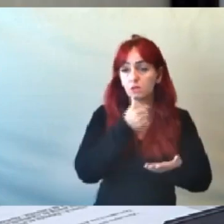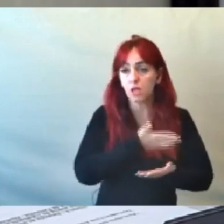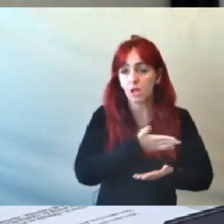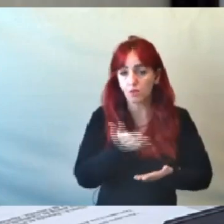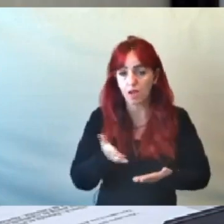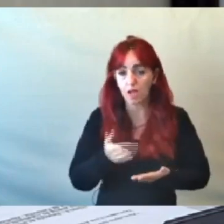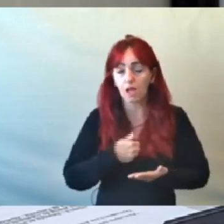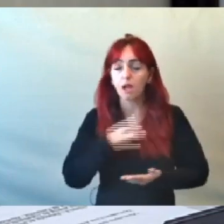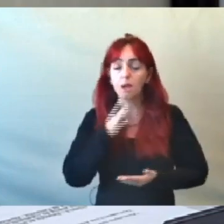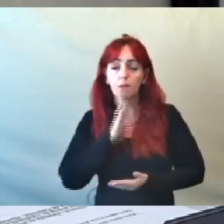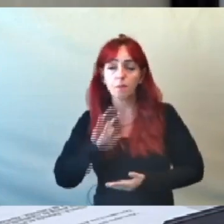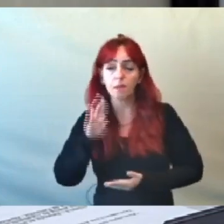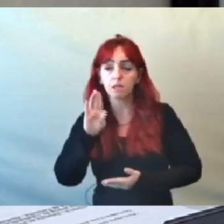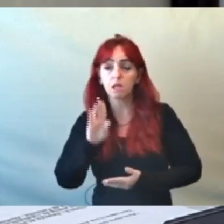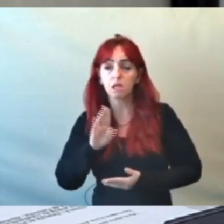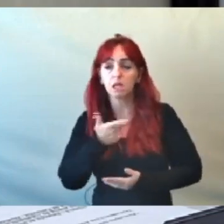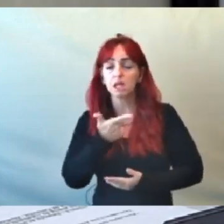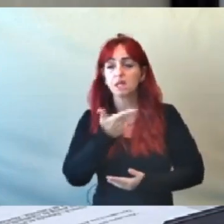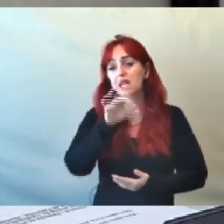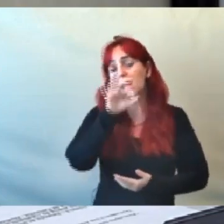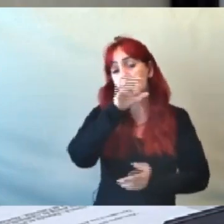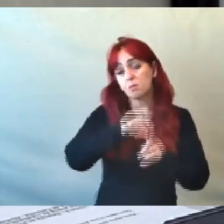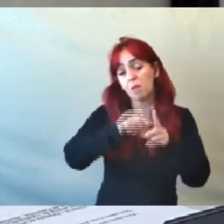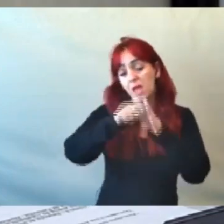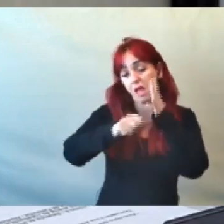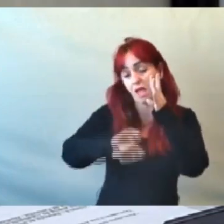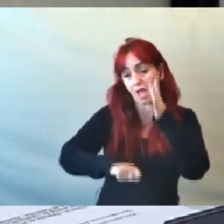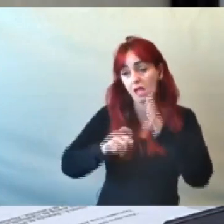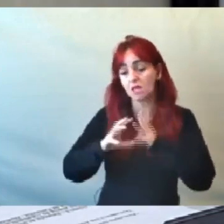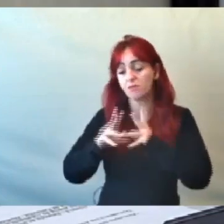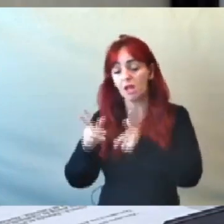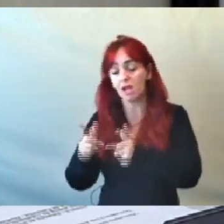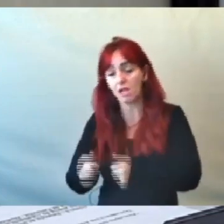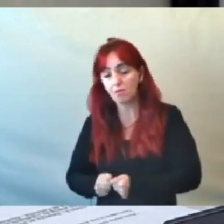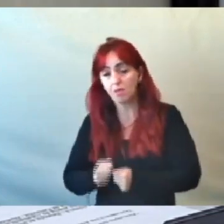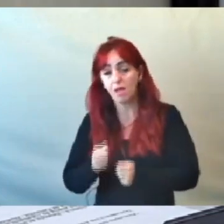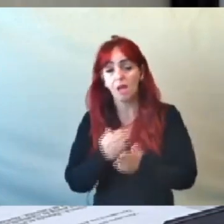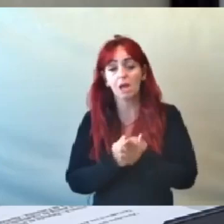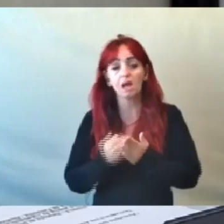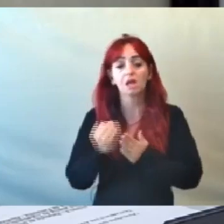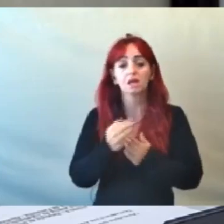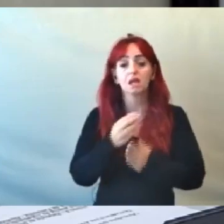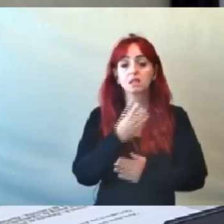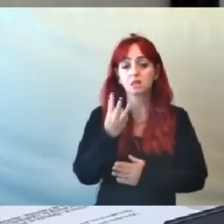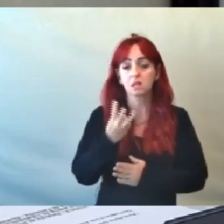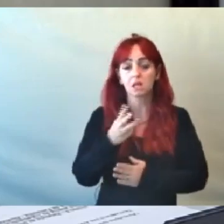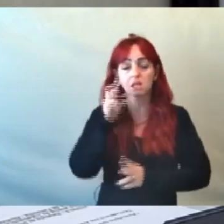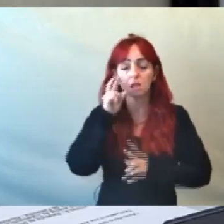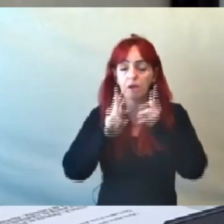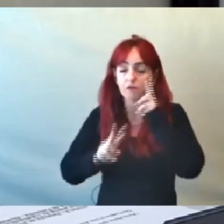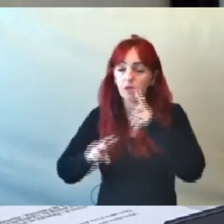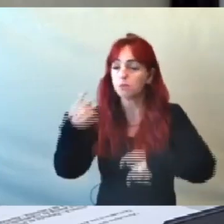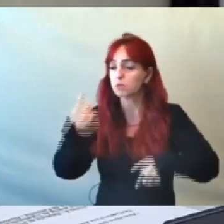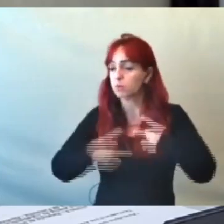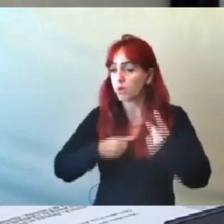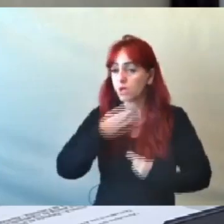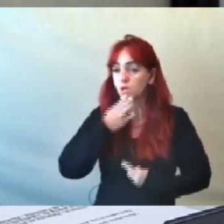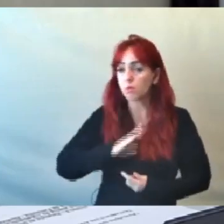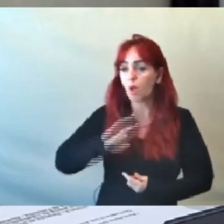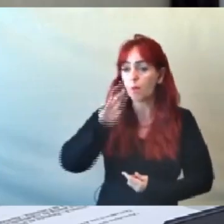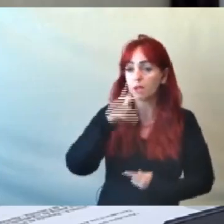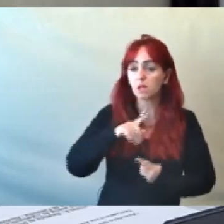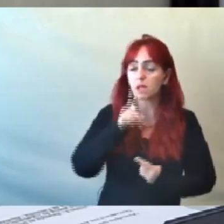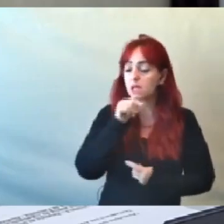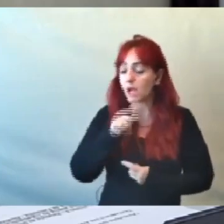meses resolver a lagoa em classe 3. Nós vimos políticos prometer que a lagoa seria utilizada para esportes